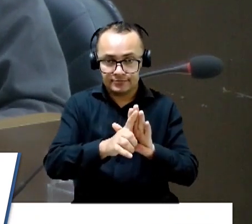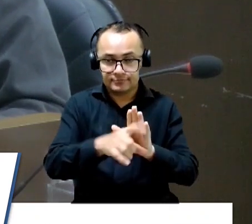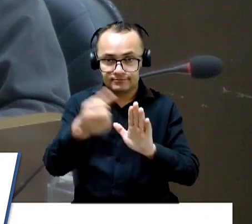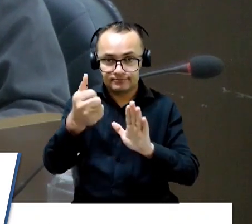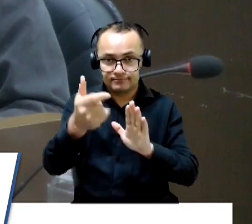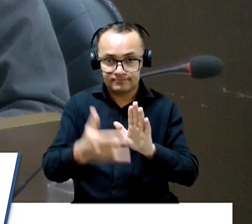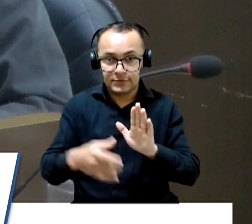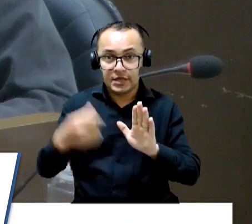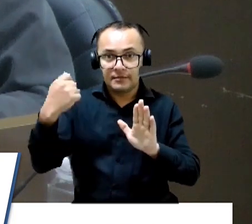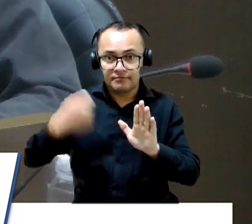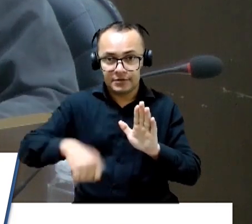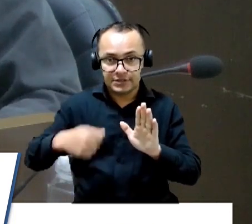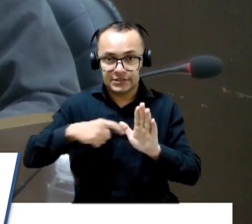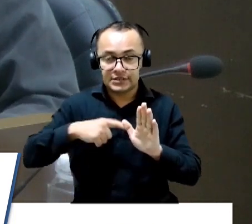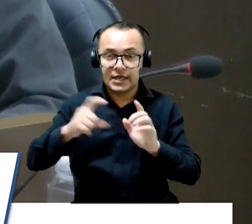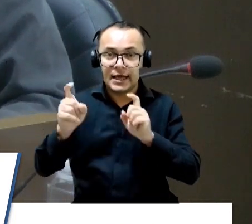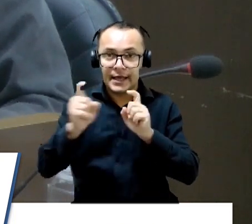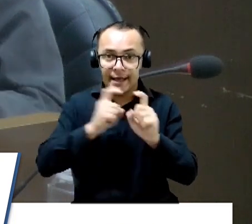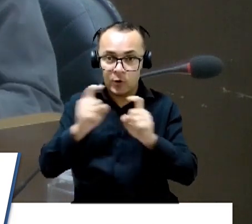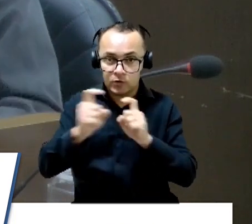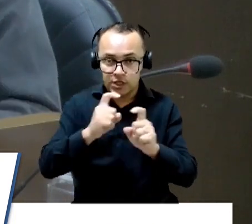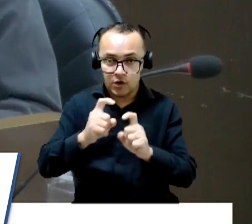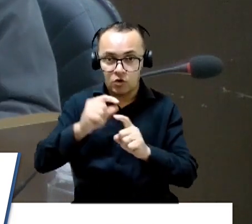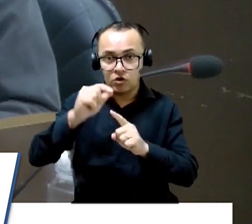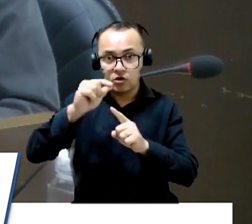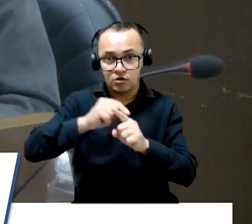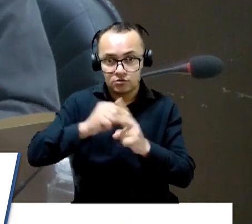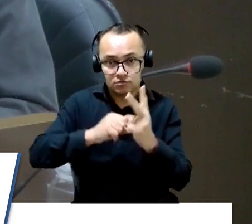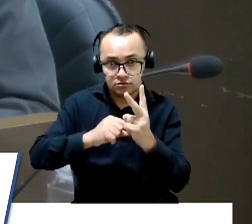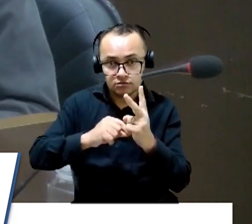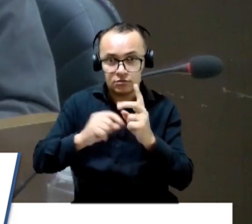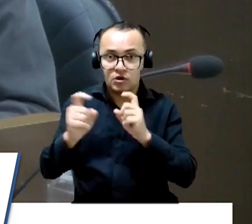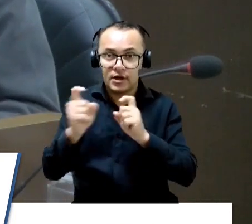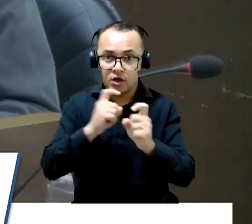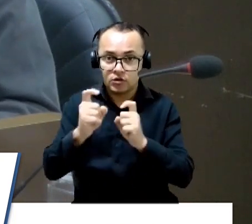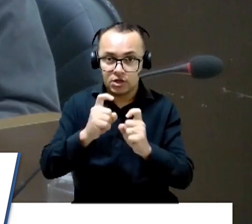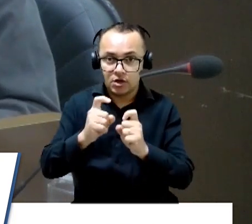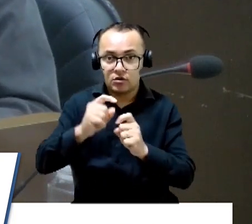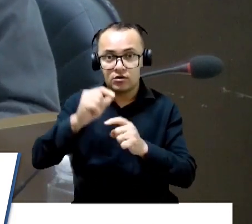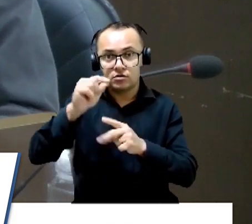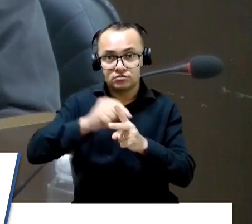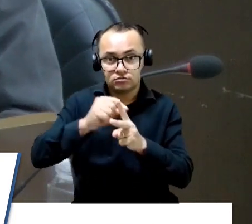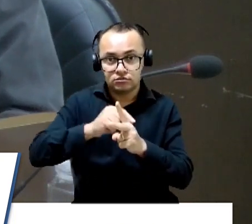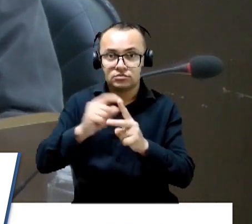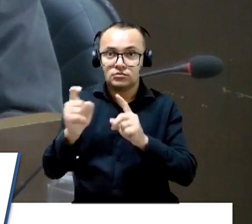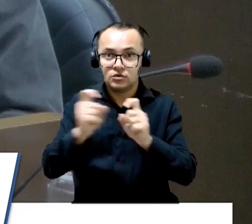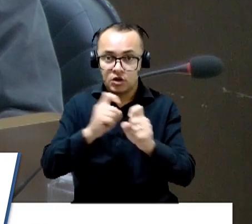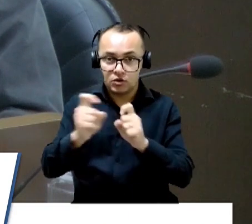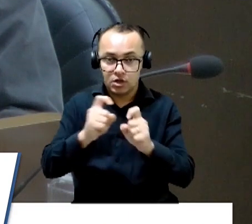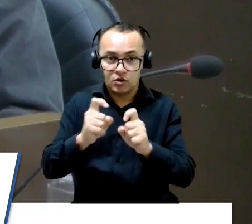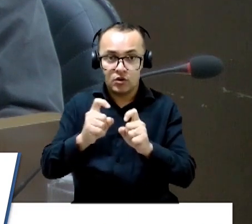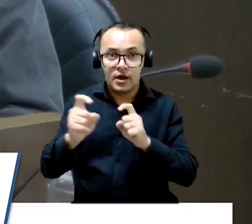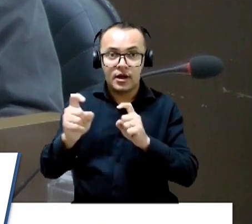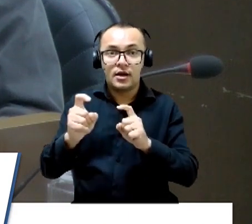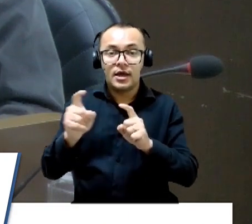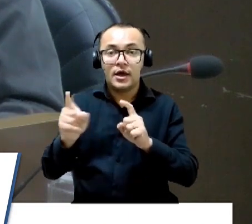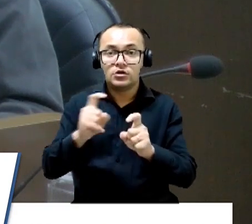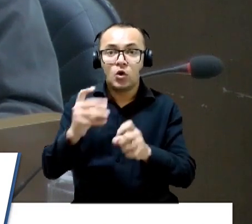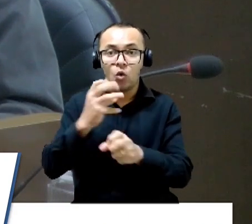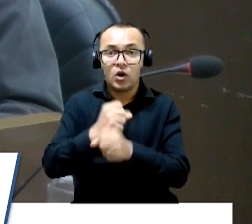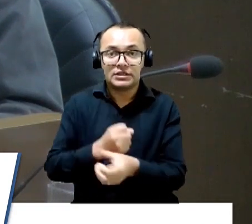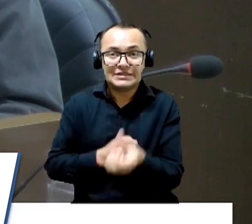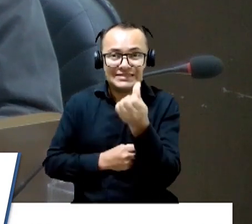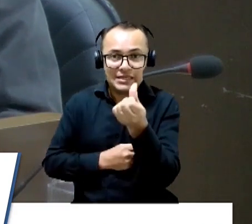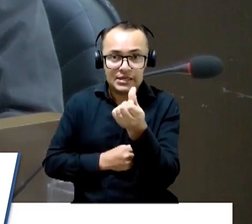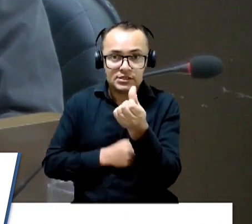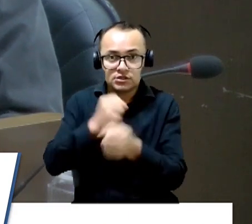duas vezes, a cada dois meses, uma reunião, sendo seis reuniões por ano. E eu